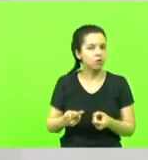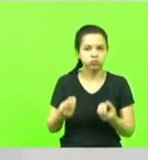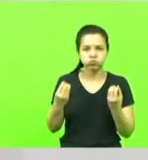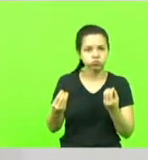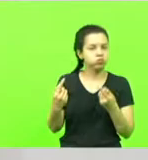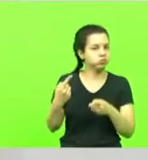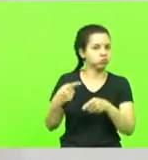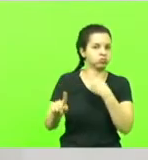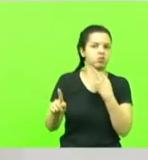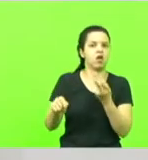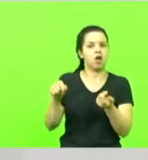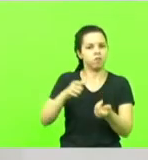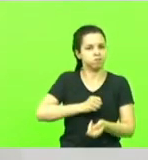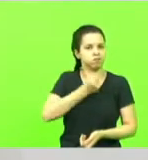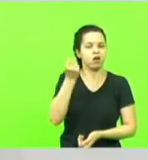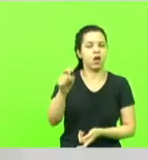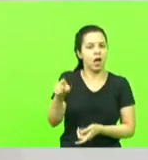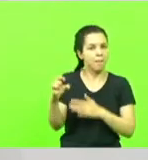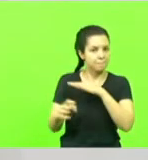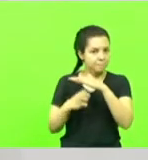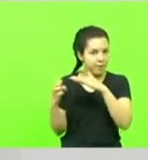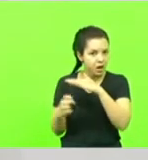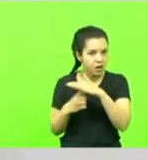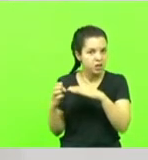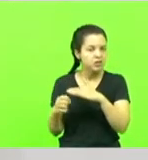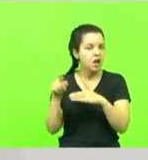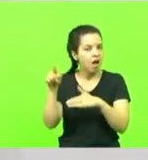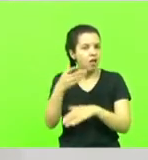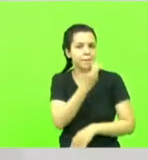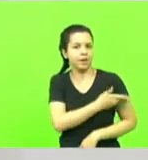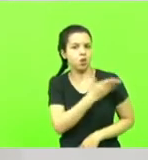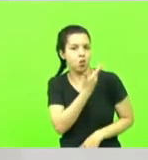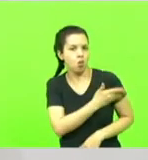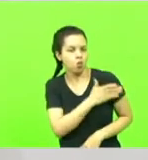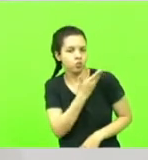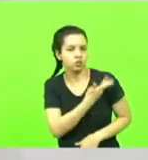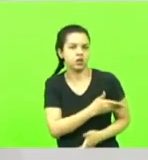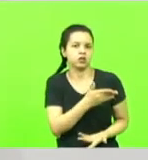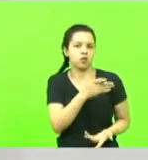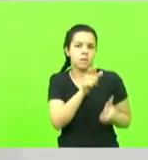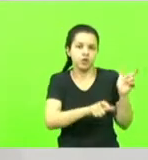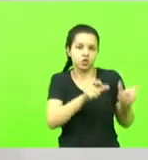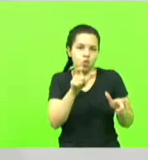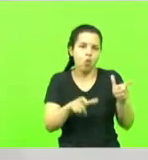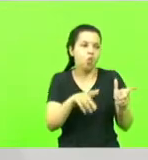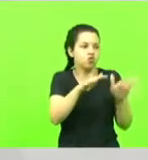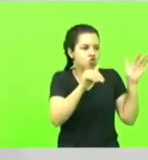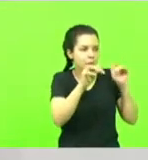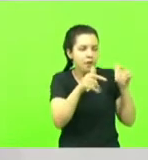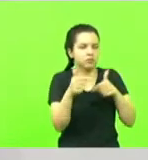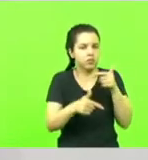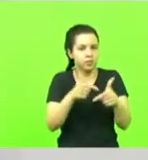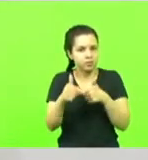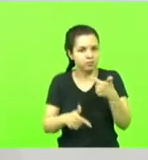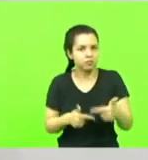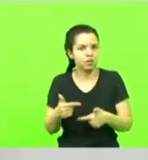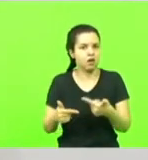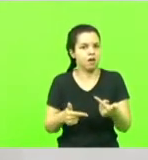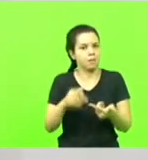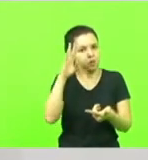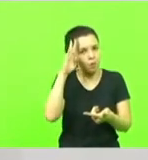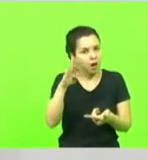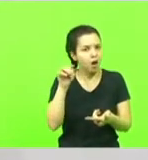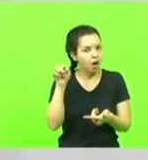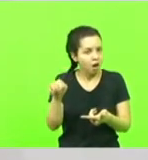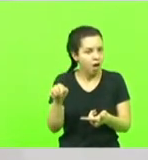critérios discriminatórios de qualquer natureza na contratação dos trabalhadores e trabalhadoras e, neste caso específico do áudio